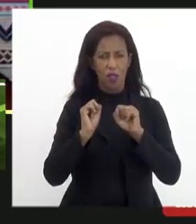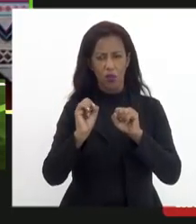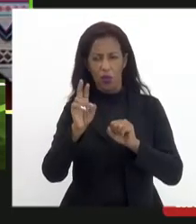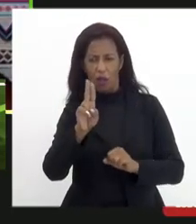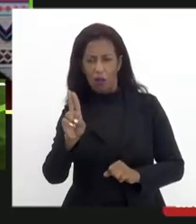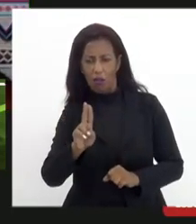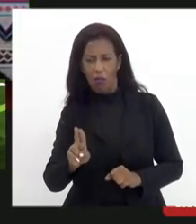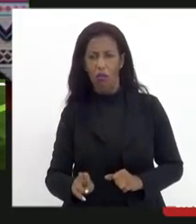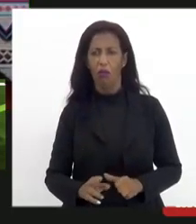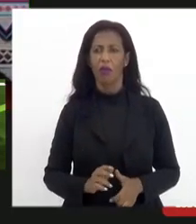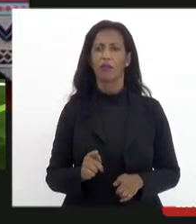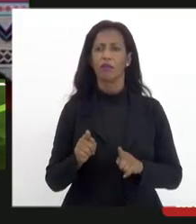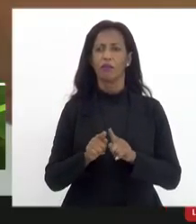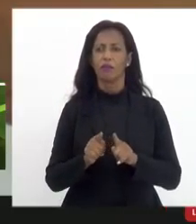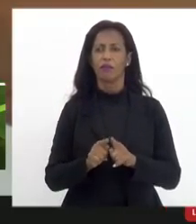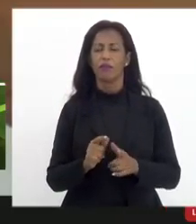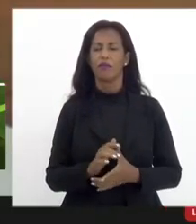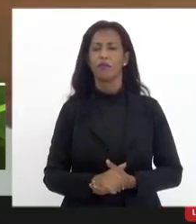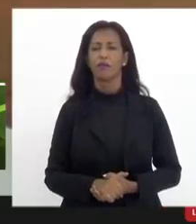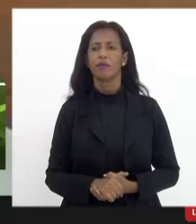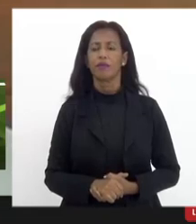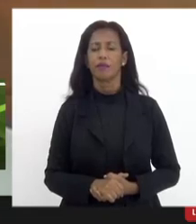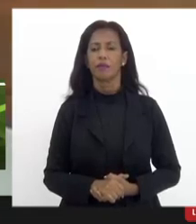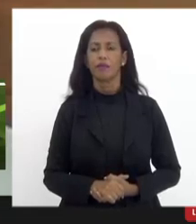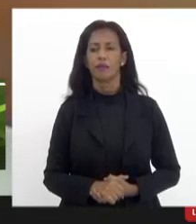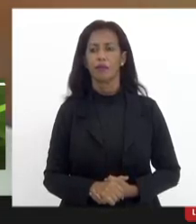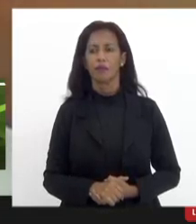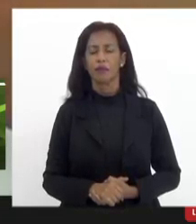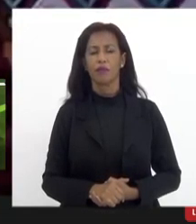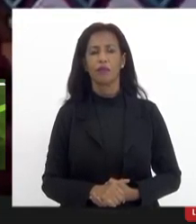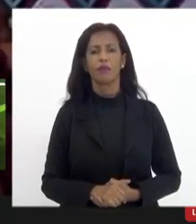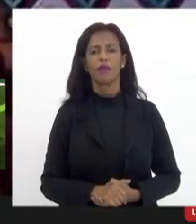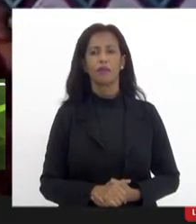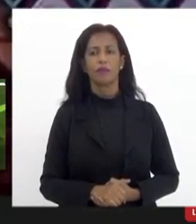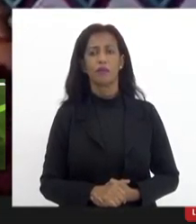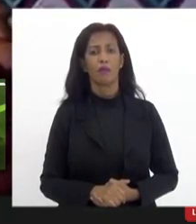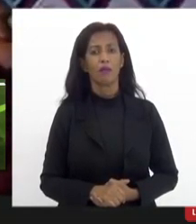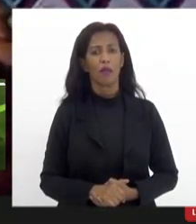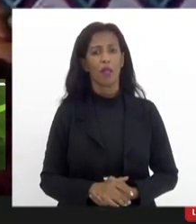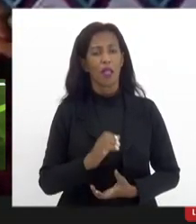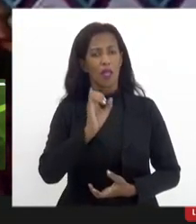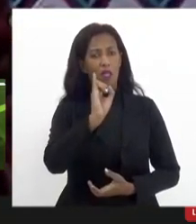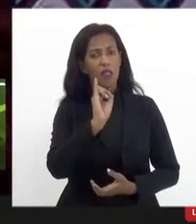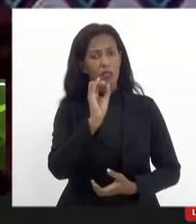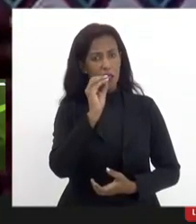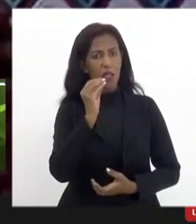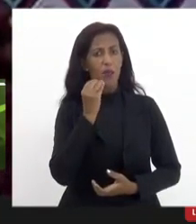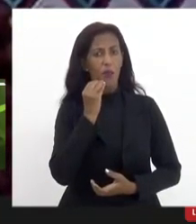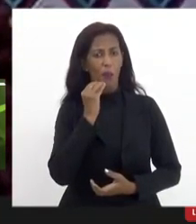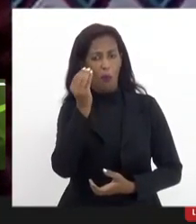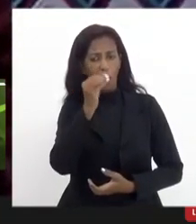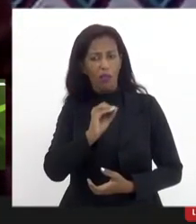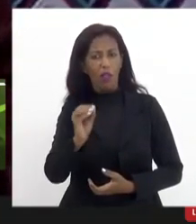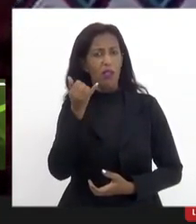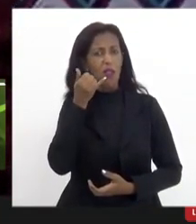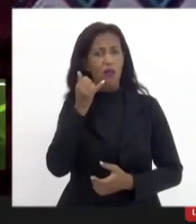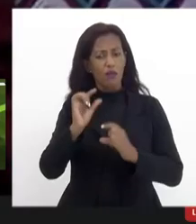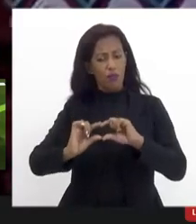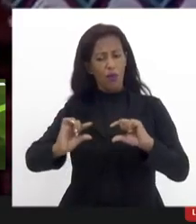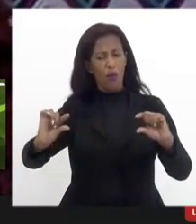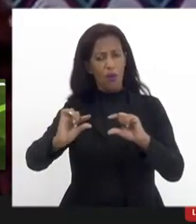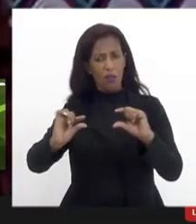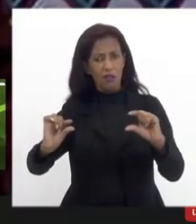mundo. Pode ser até meu contato. É ótimo. Mas se puder colocar aí no chat rapidinho, antes da gente